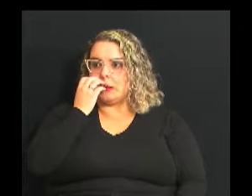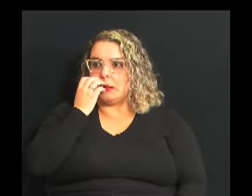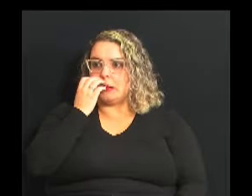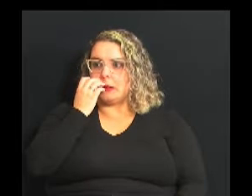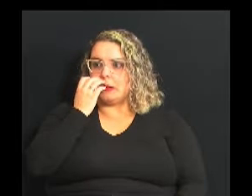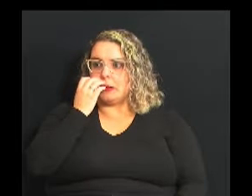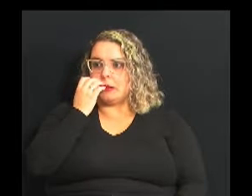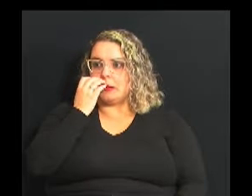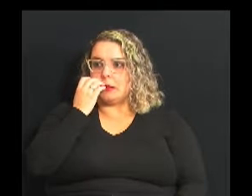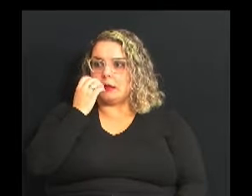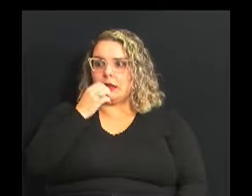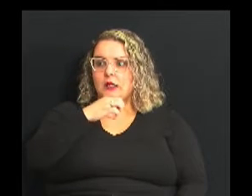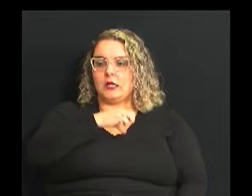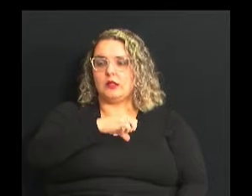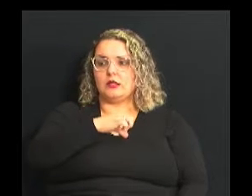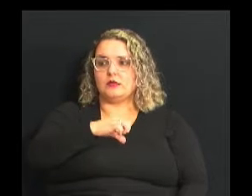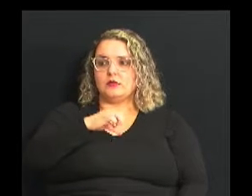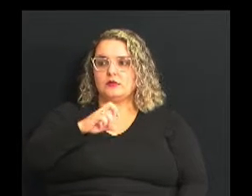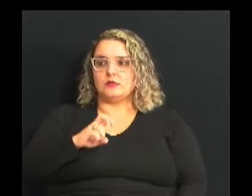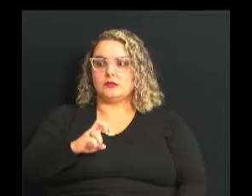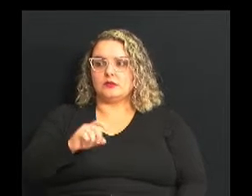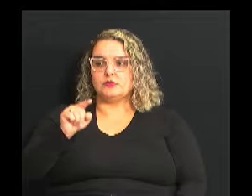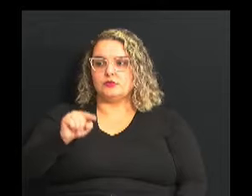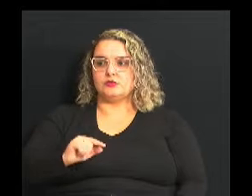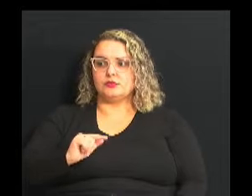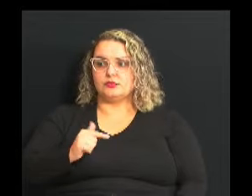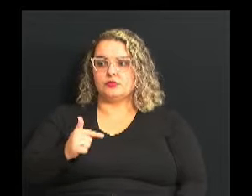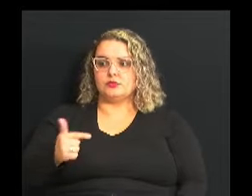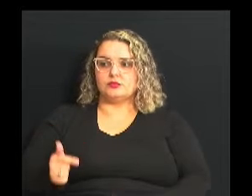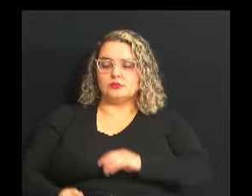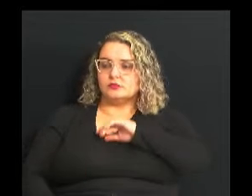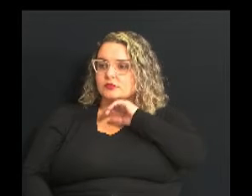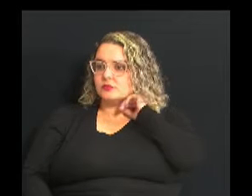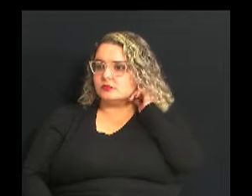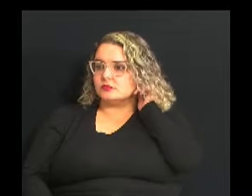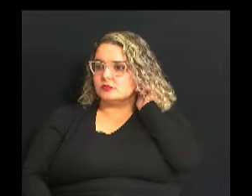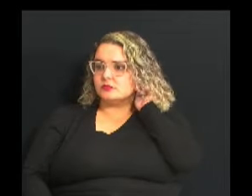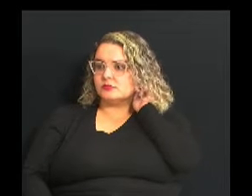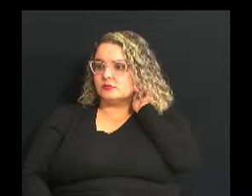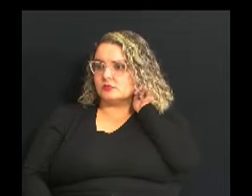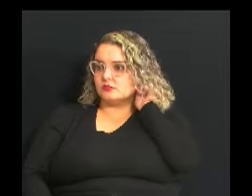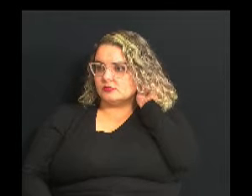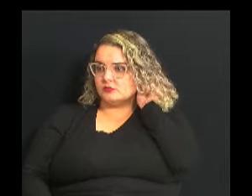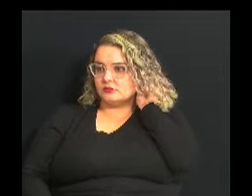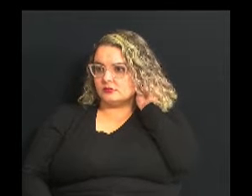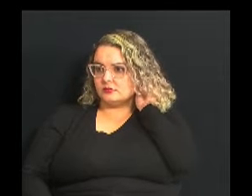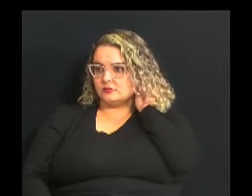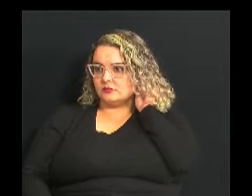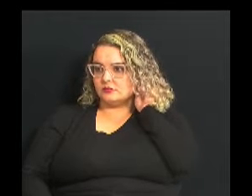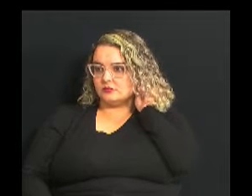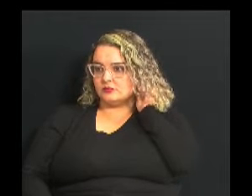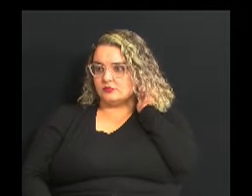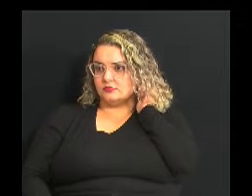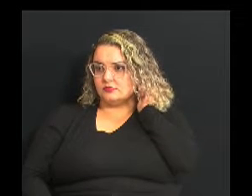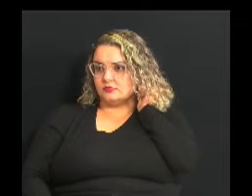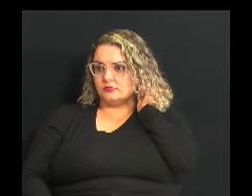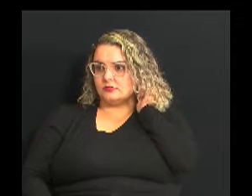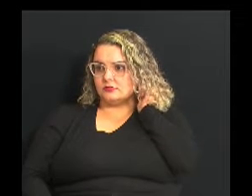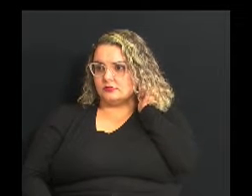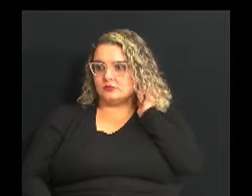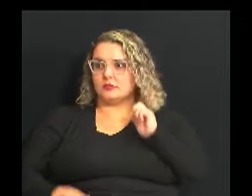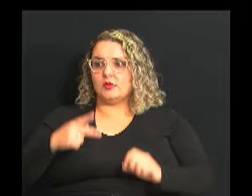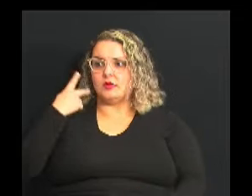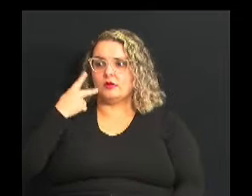terça-feira, 995 de 2022, né? Que criou, instruiu, na verdade, a política de